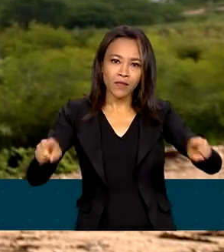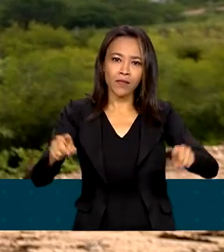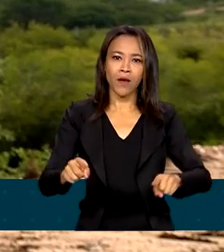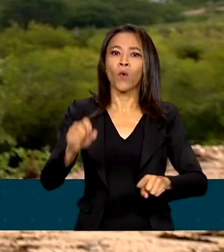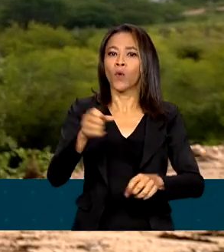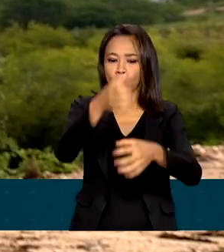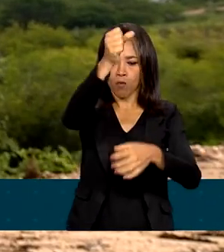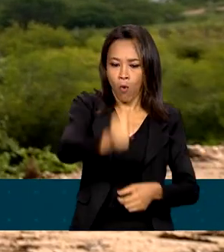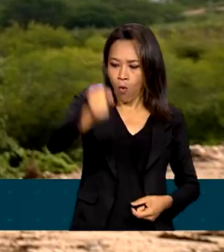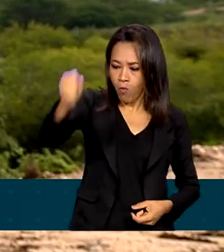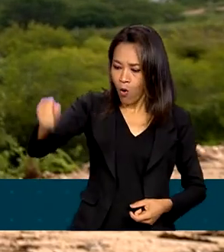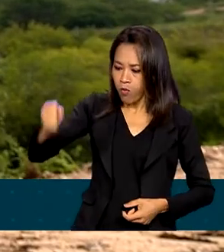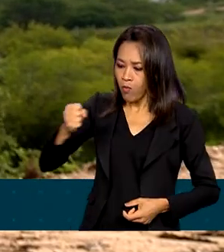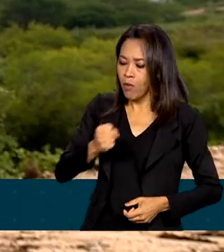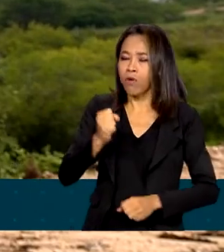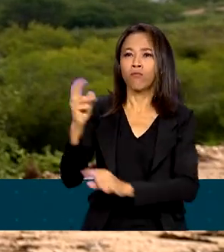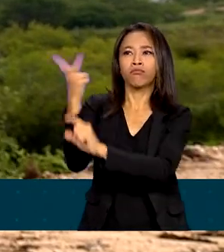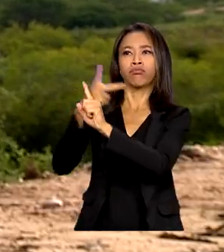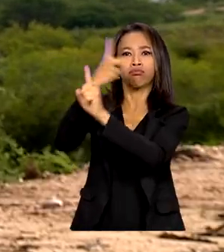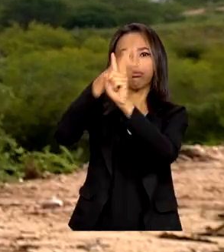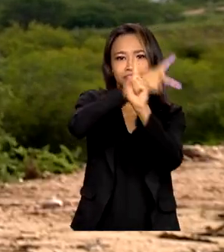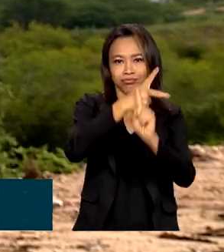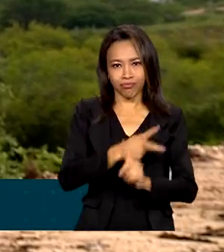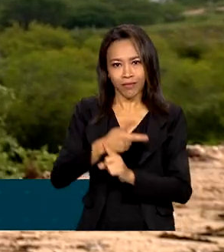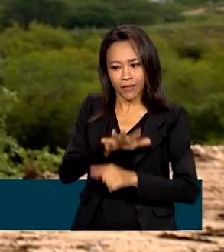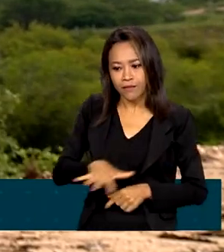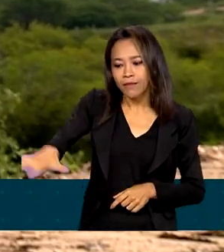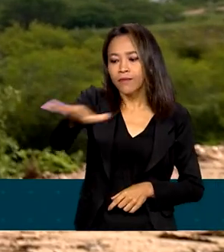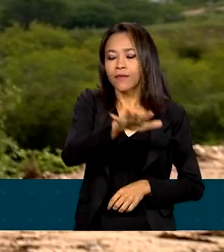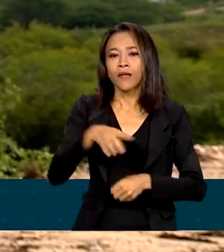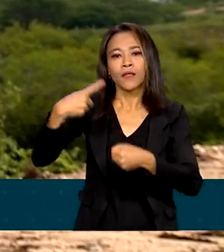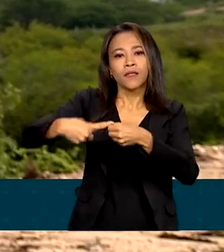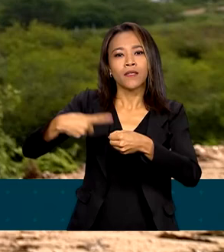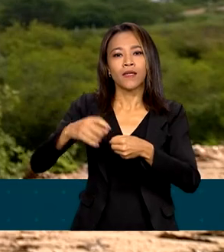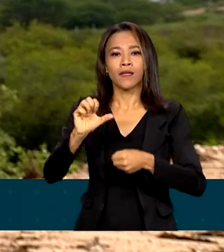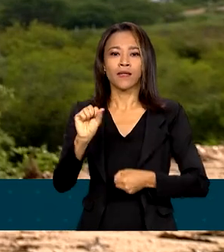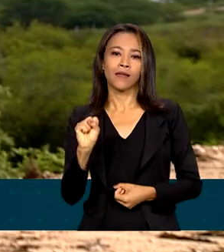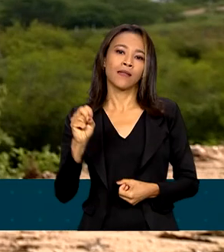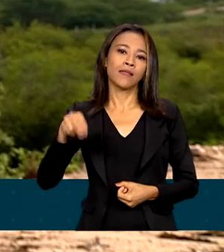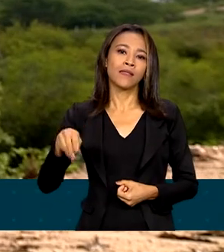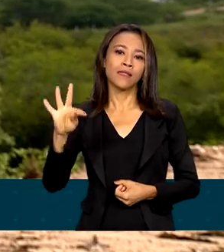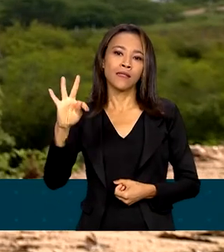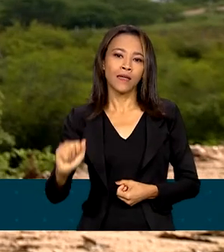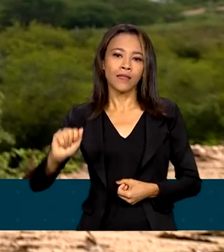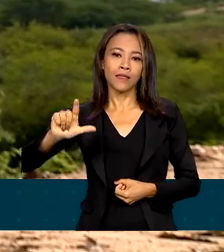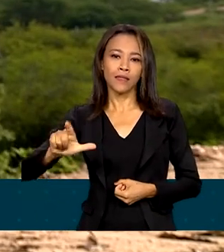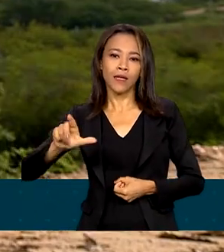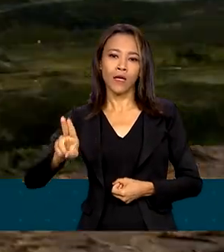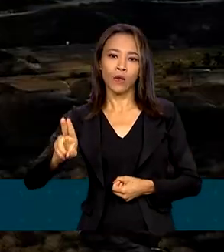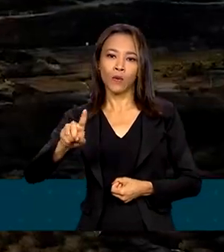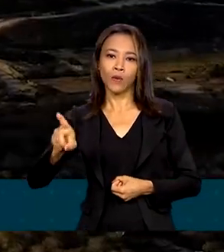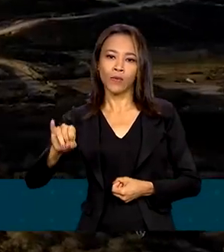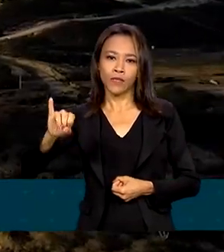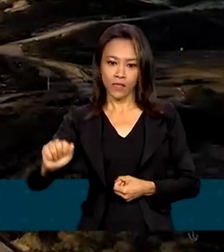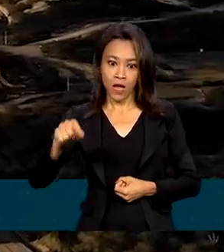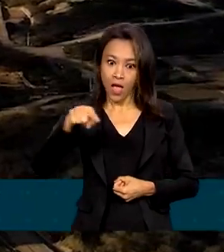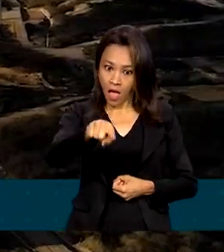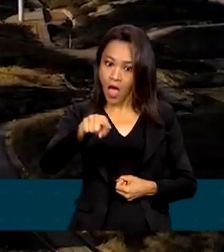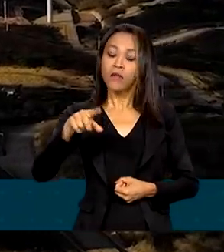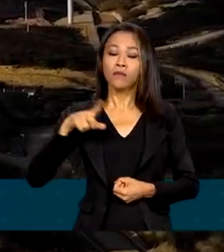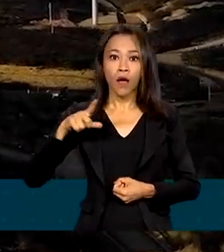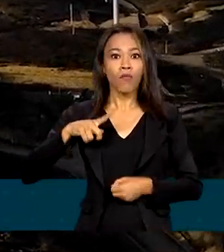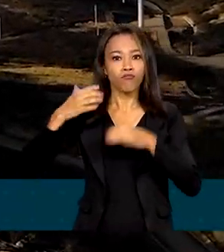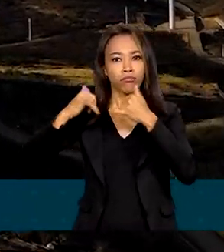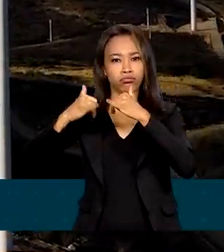Sustentável do Chafariz e também de Santa Luzia. Esse Parque Sustentável aqui na Paraíba é um parque híbrido que produz energia